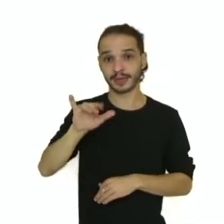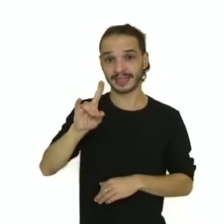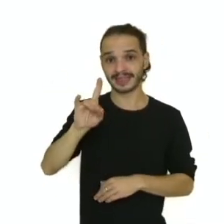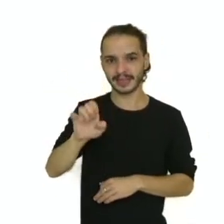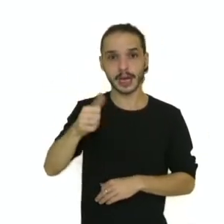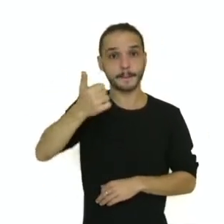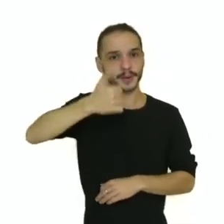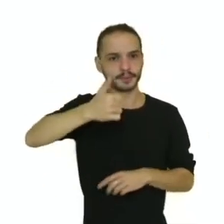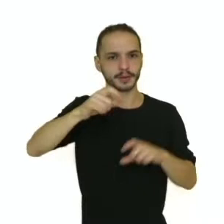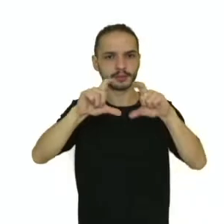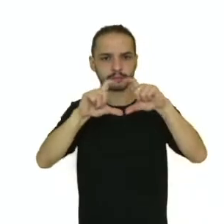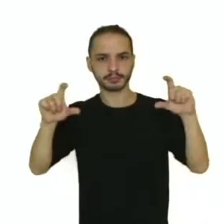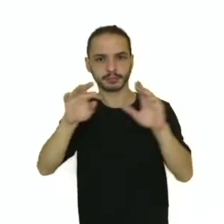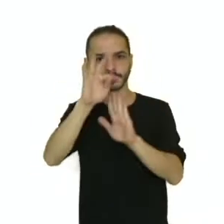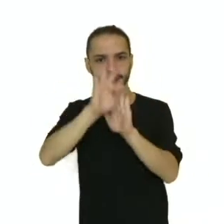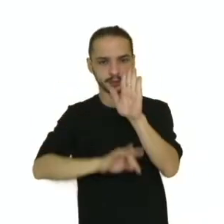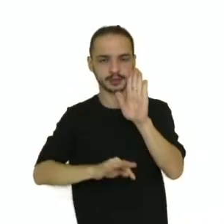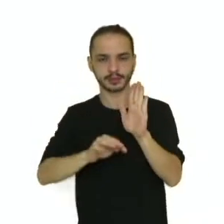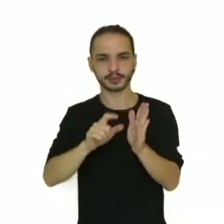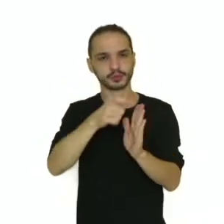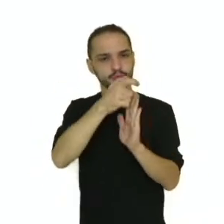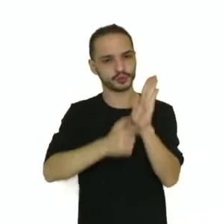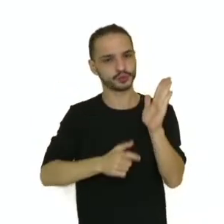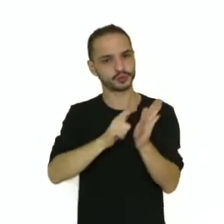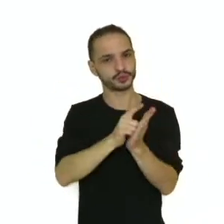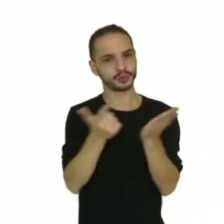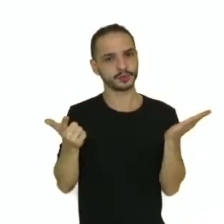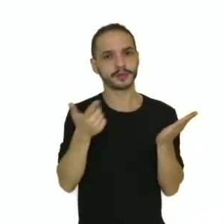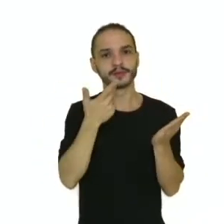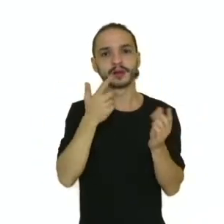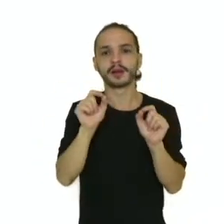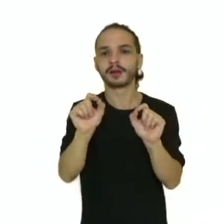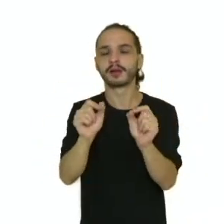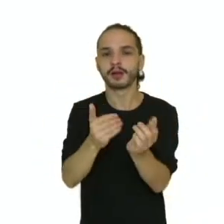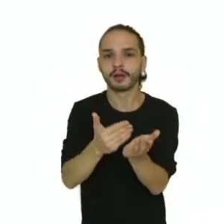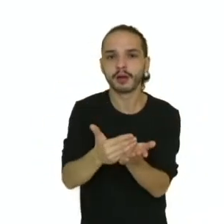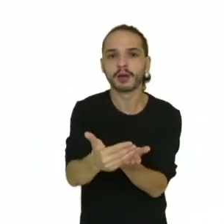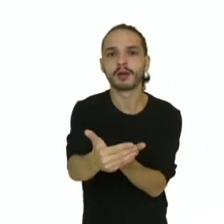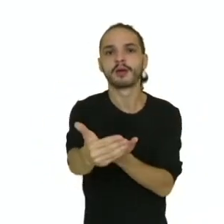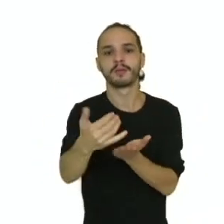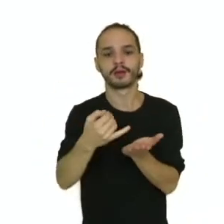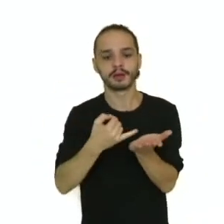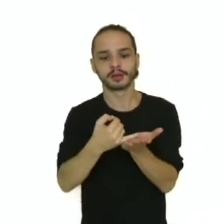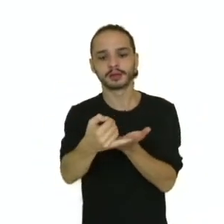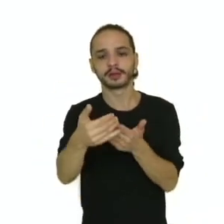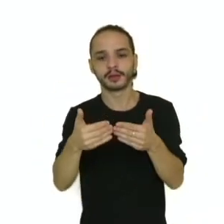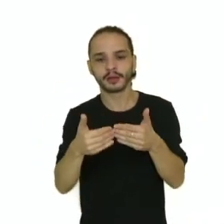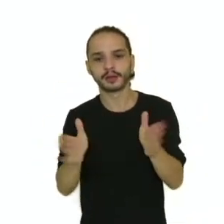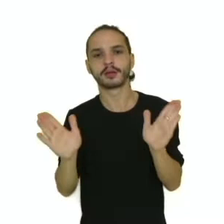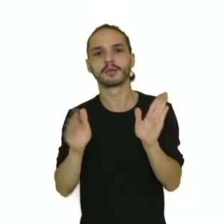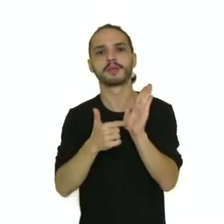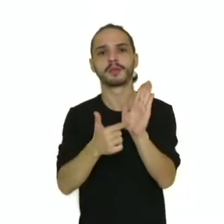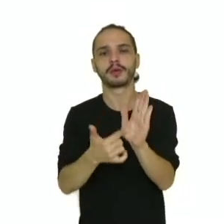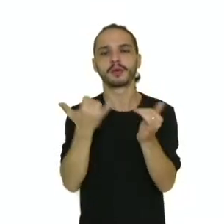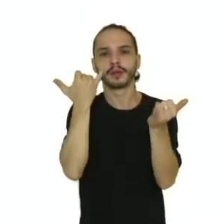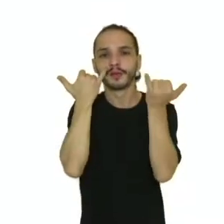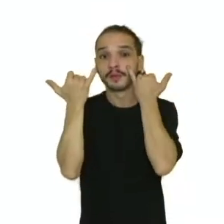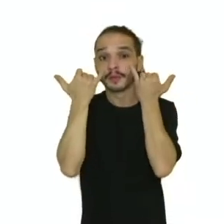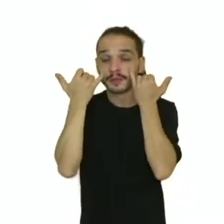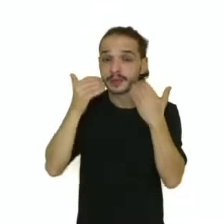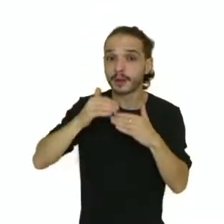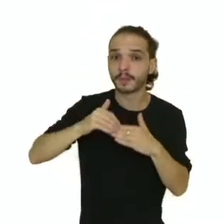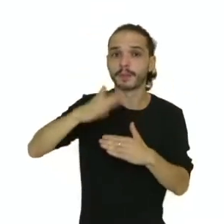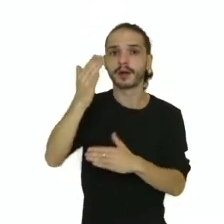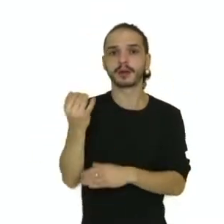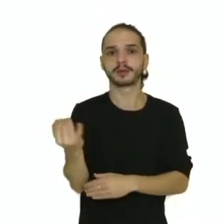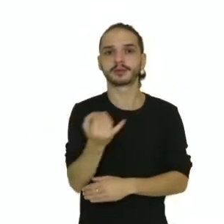de uma reportagem. Então, corresponde à abertura dos textos jornalísticos e contém as informações mais importantes que